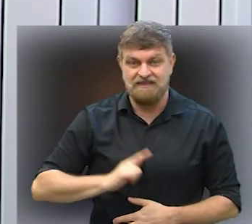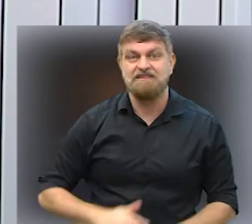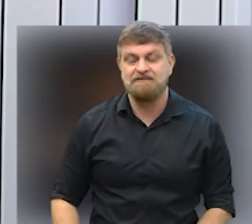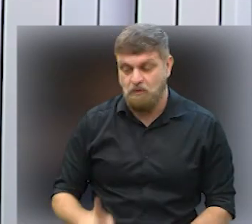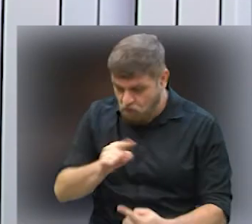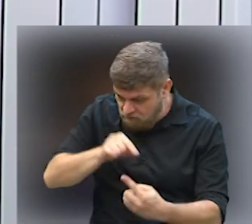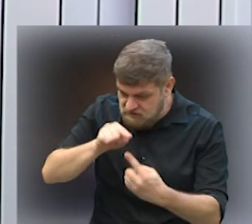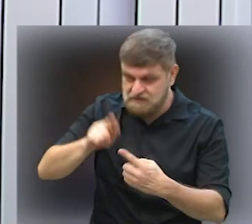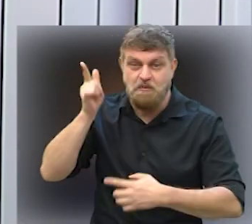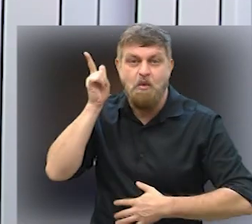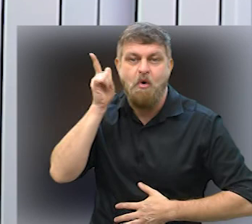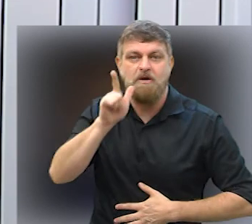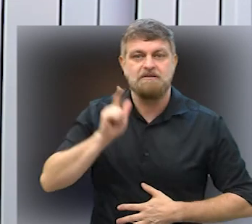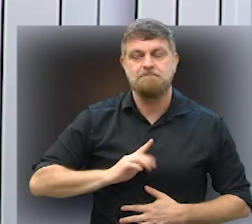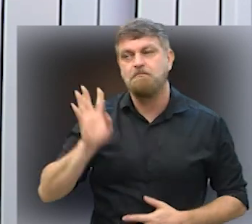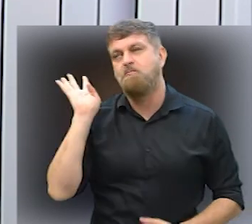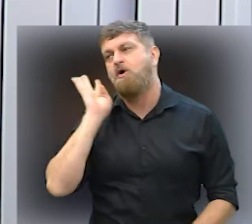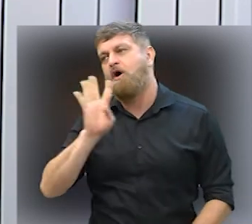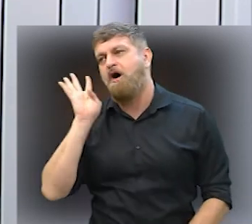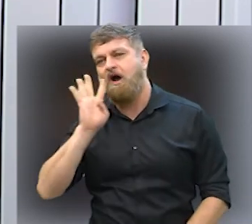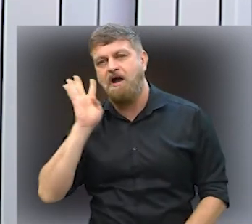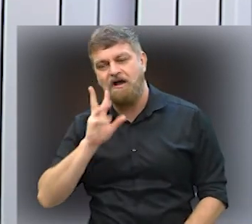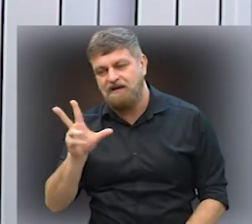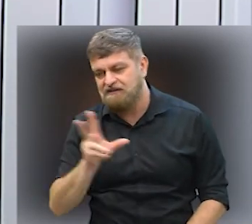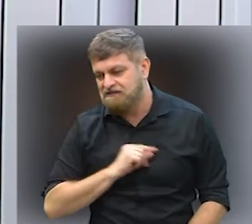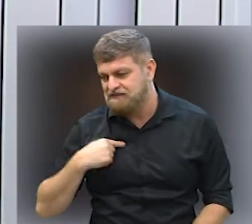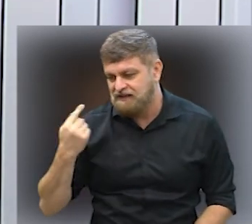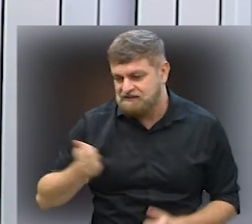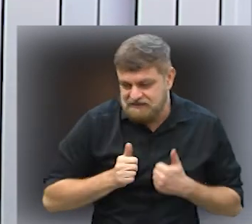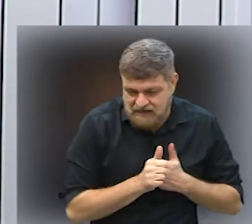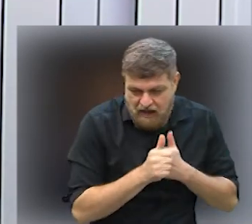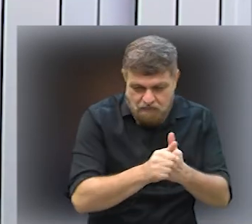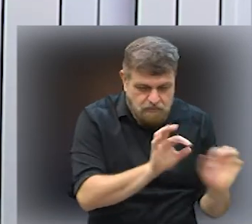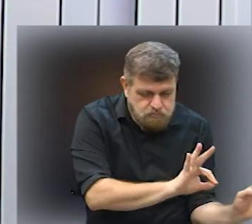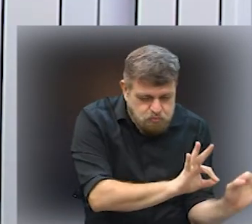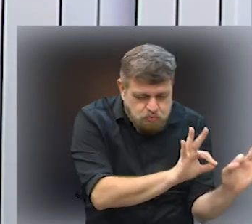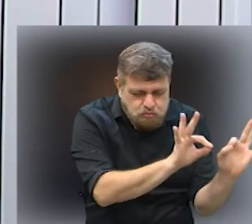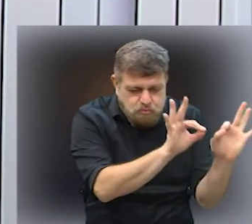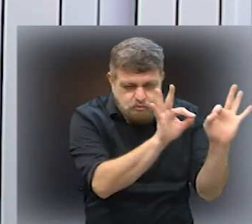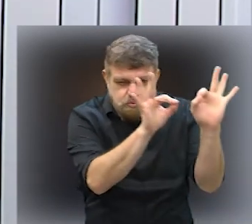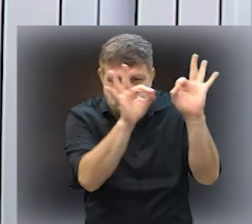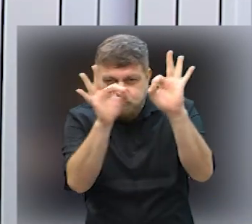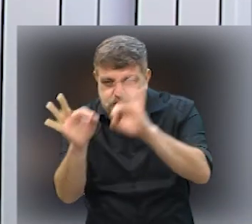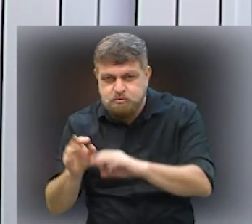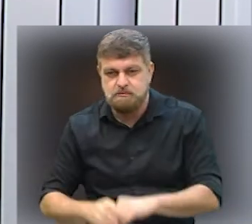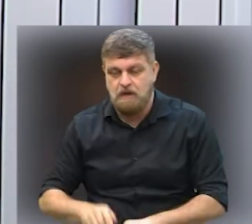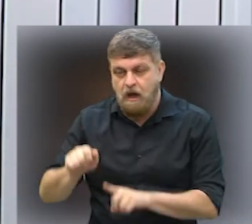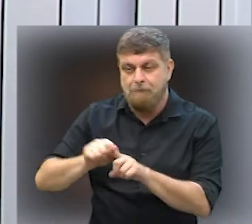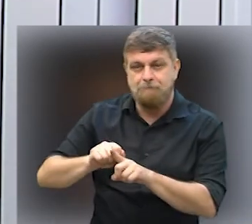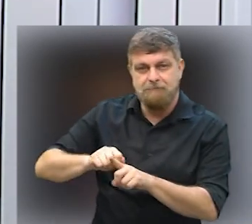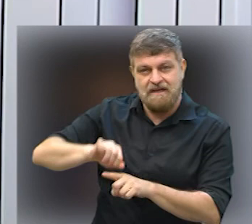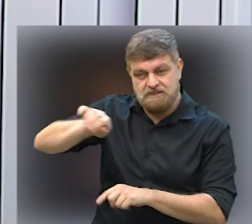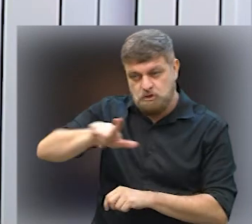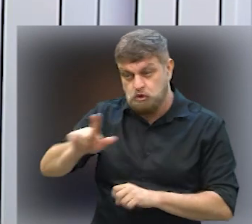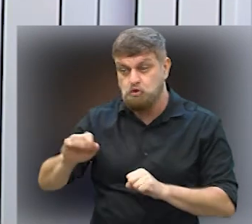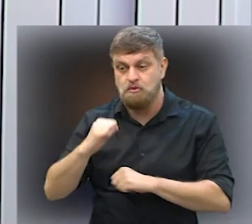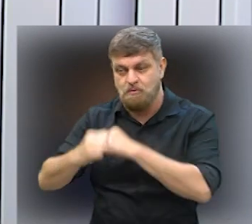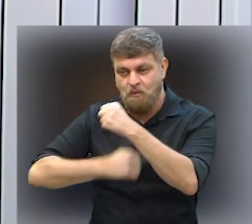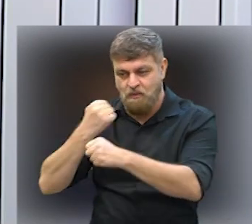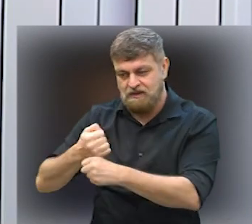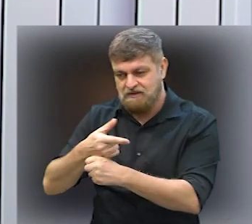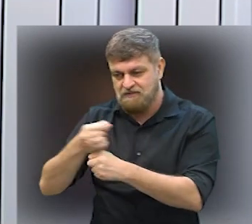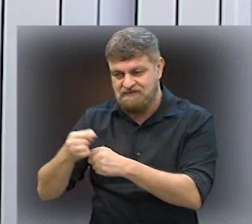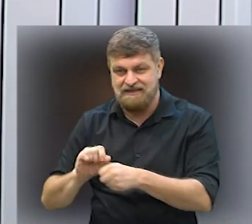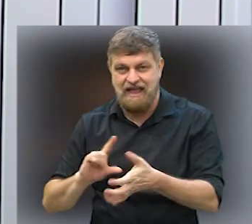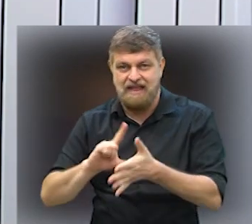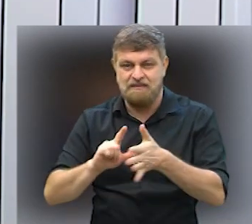o seu objetivo, muito legal. A gente conseguiu acompanhar durante todo este trajeto, né? Desde julho de 2020 e